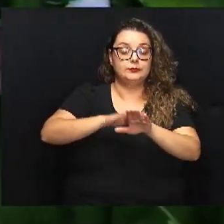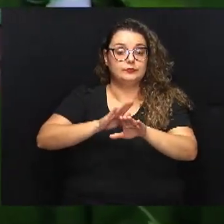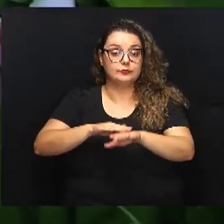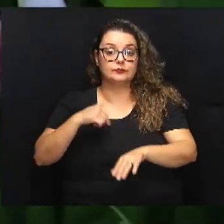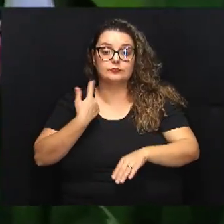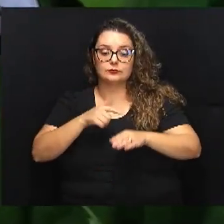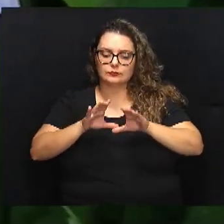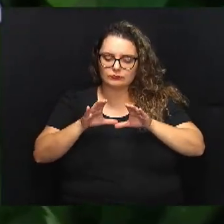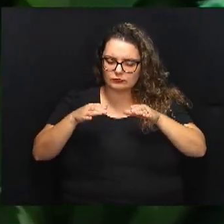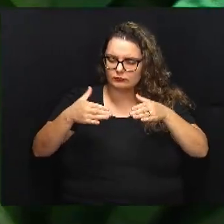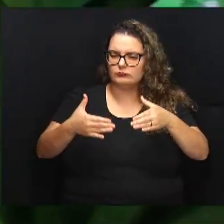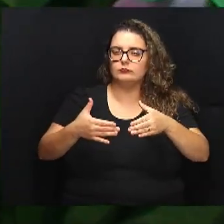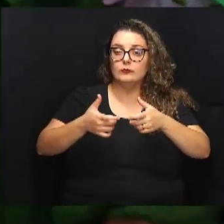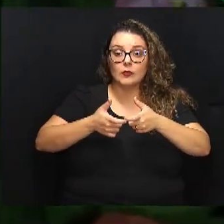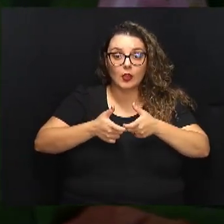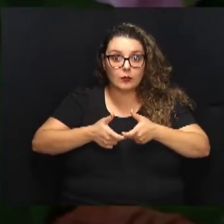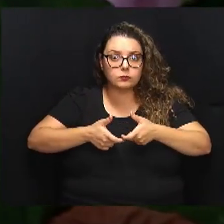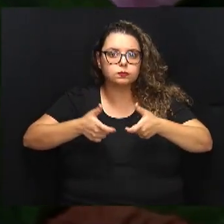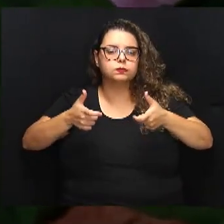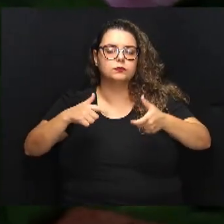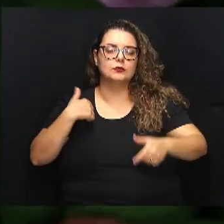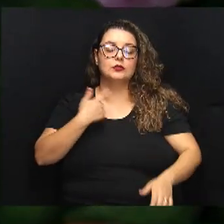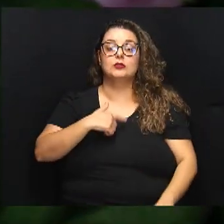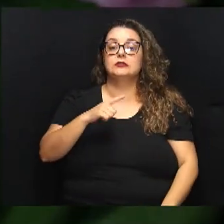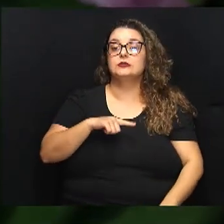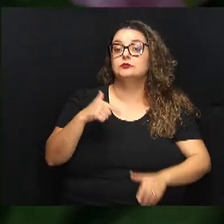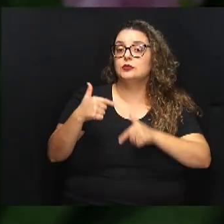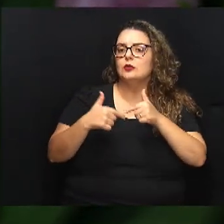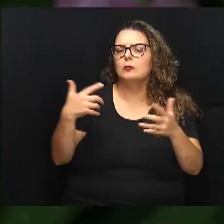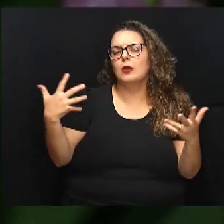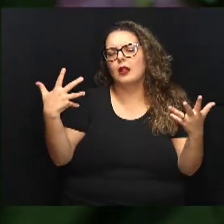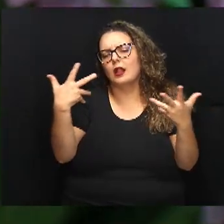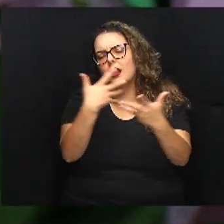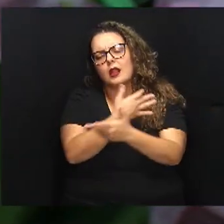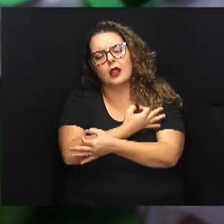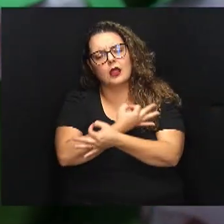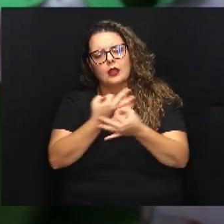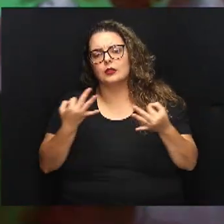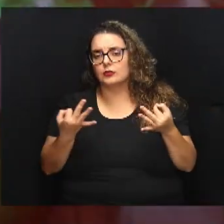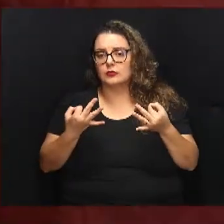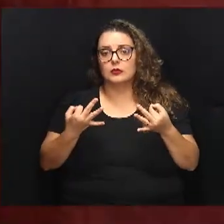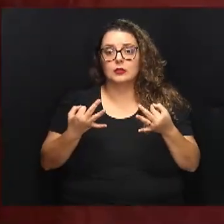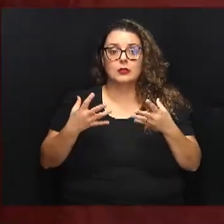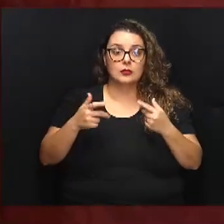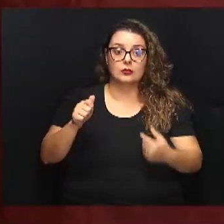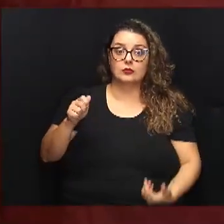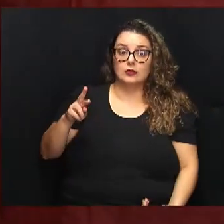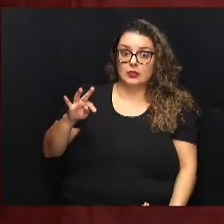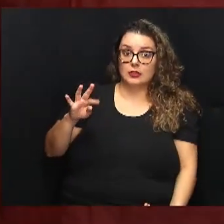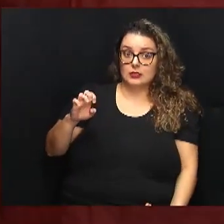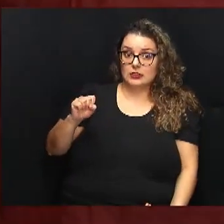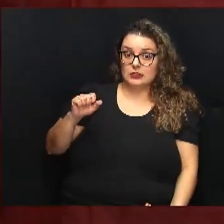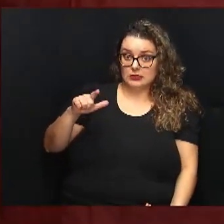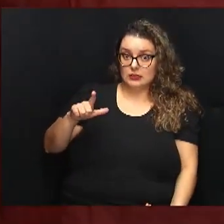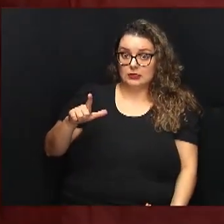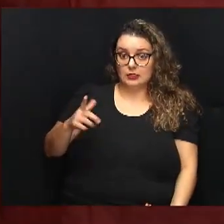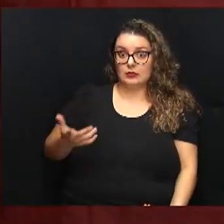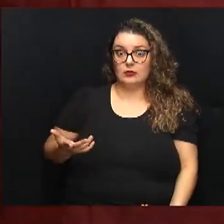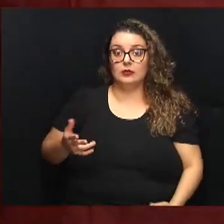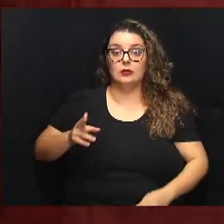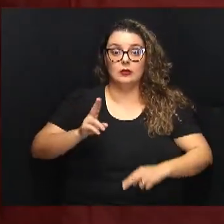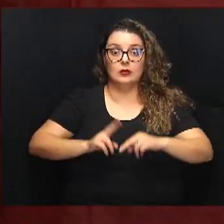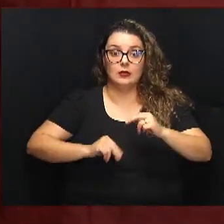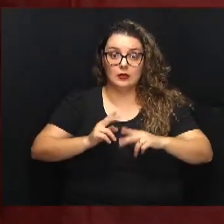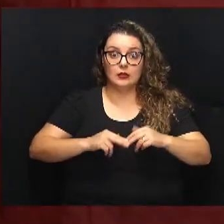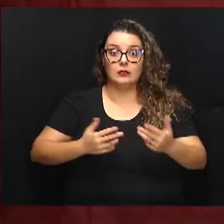aqui é bastante grande. A gente tem aqui um trabalho lindo que é totalmente artesanal e que foi feito pelas mãos das